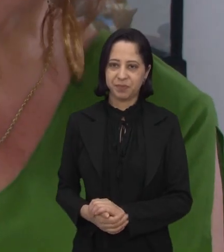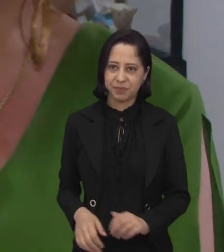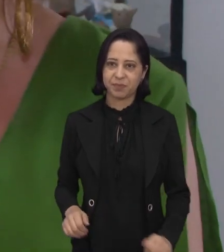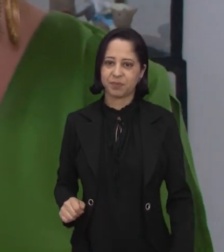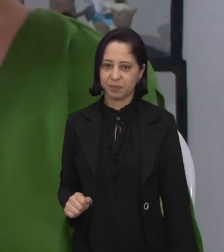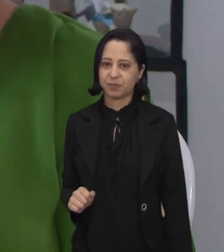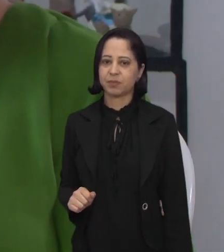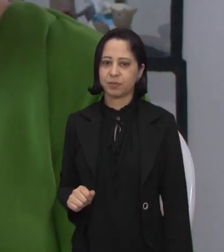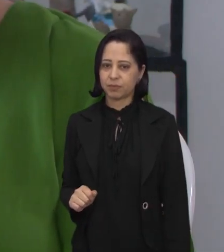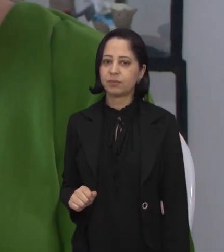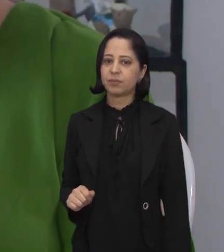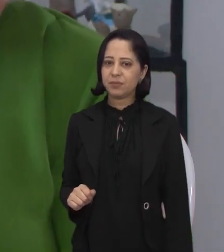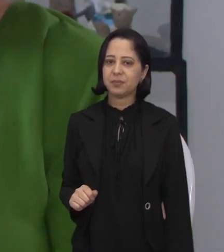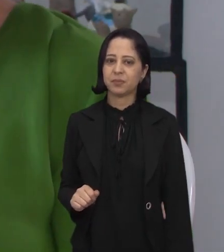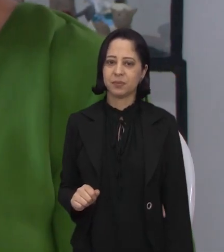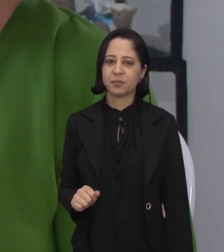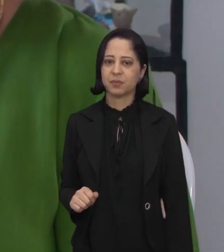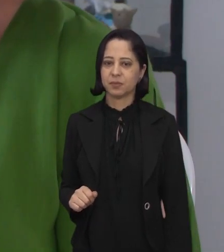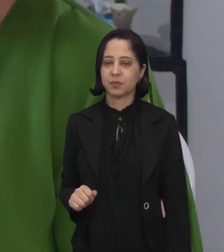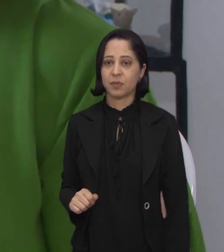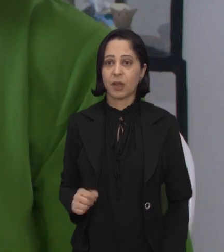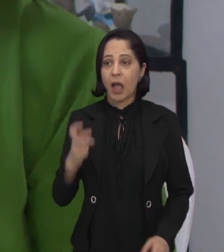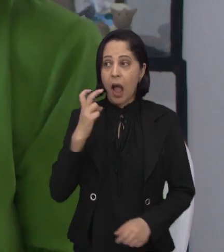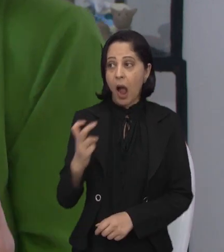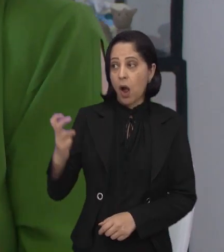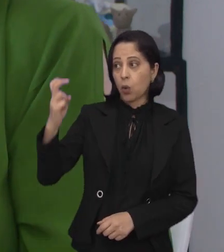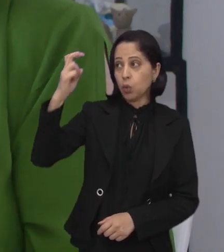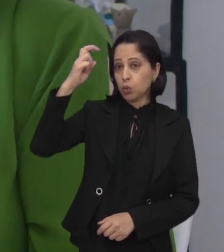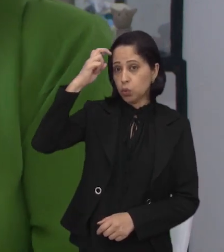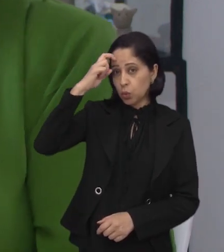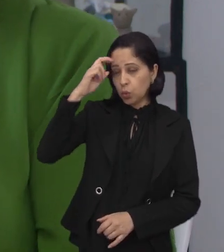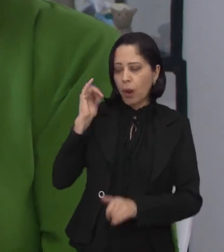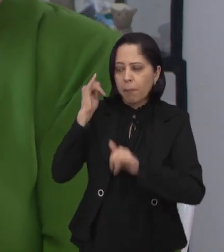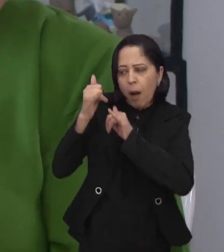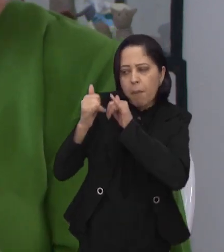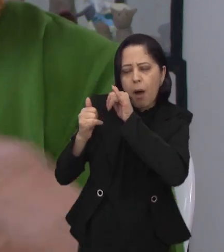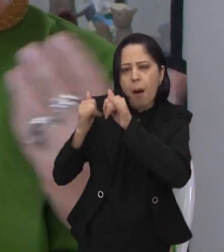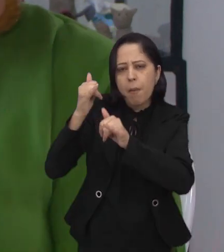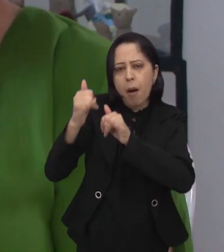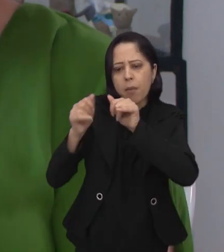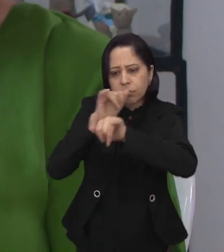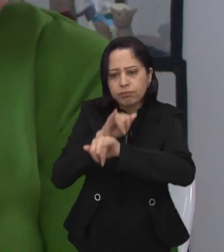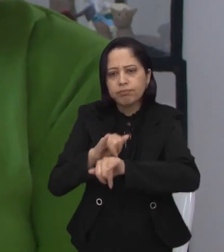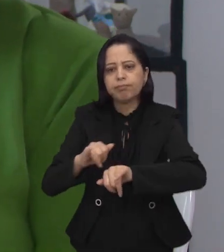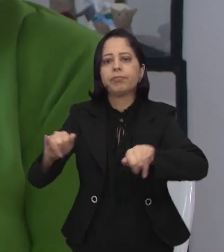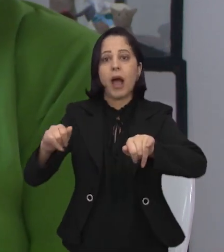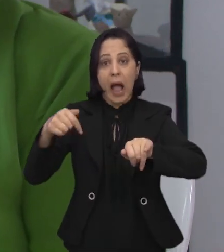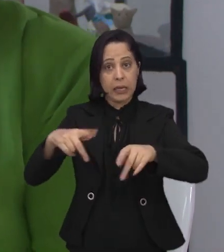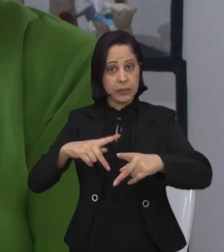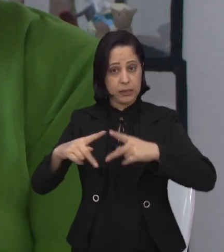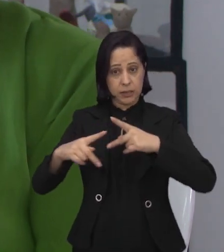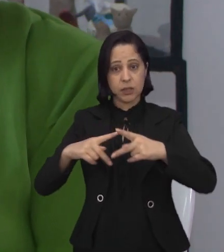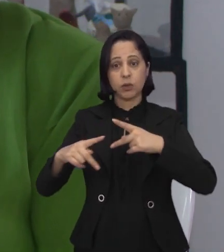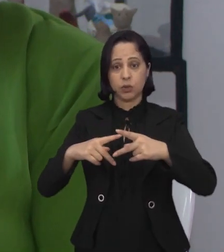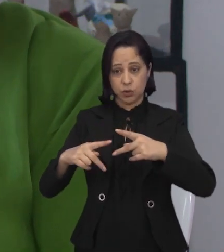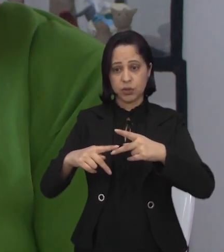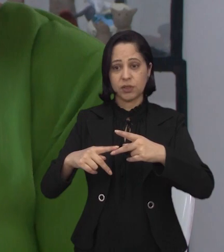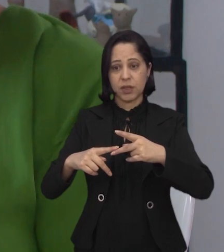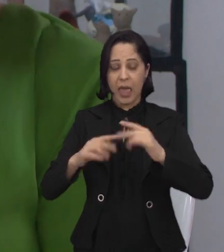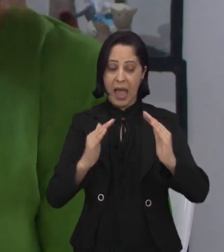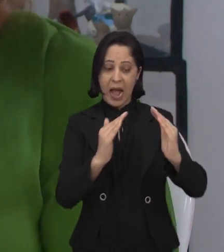a representar os costumes do Vale do Paraíba. É importante saber que continua a memória dela. Então, no momento que alguém chega na Casa